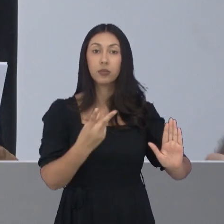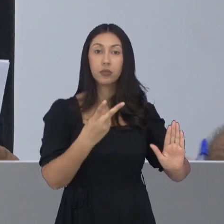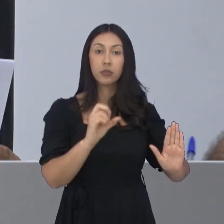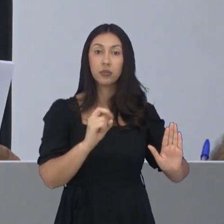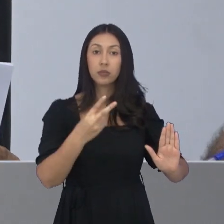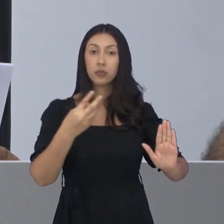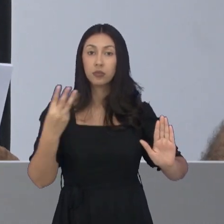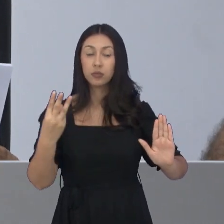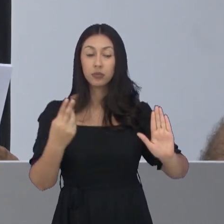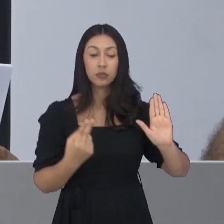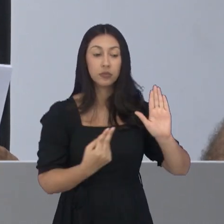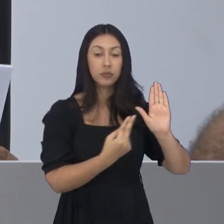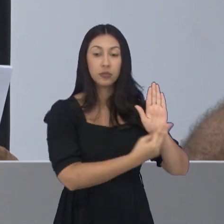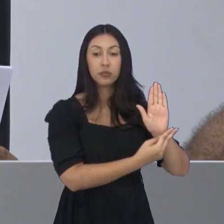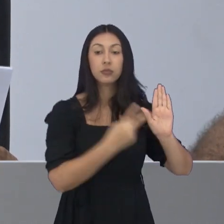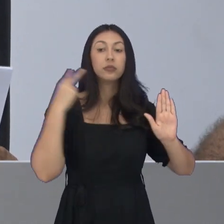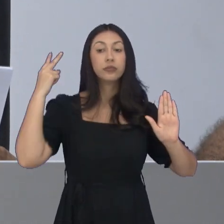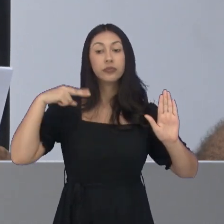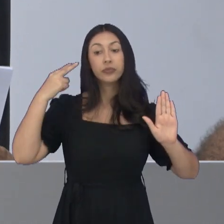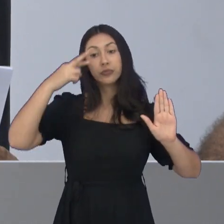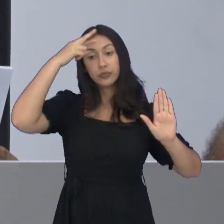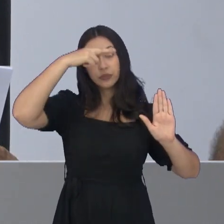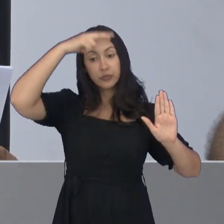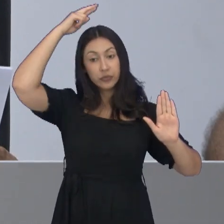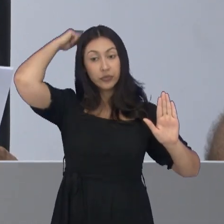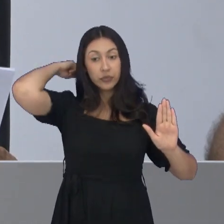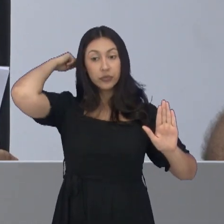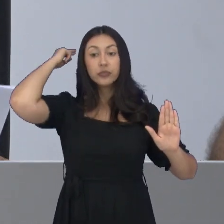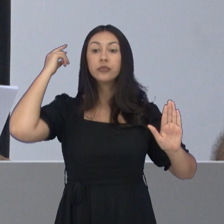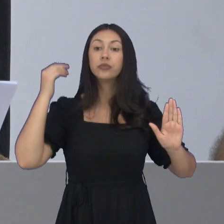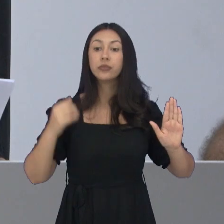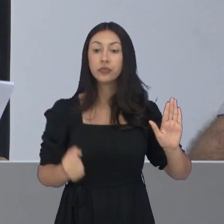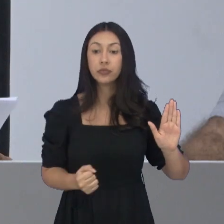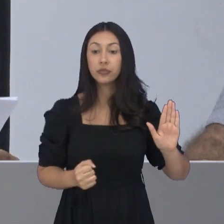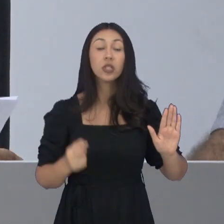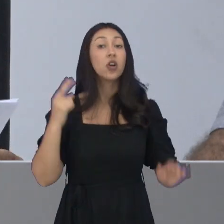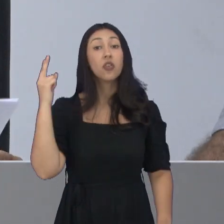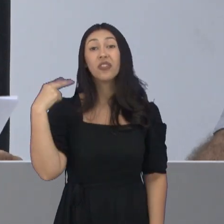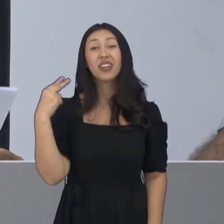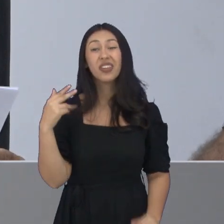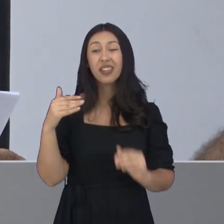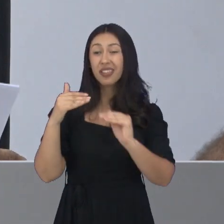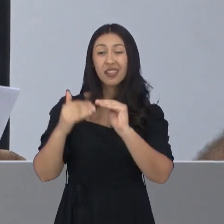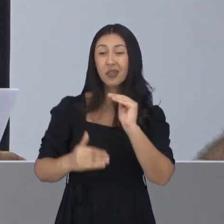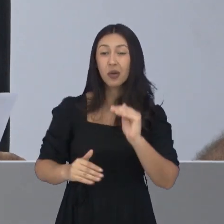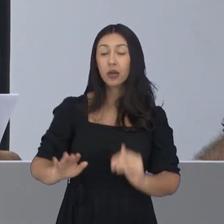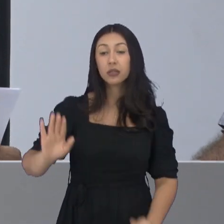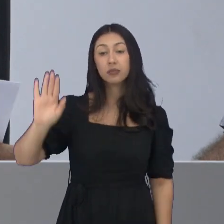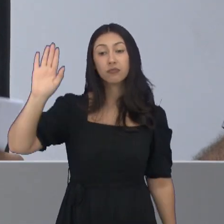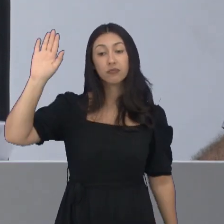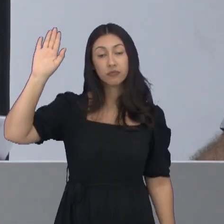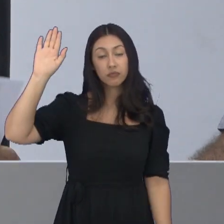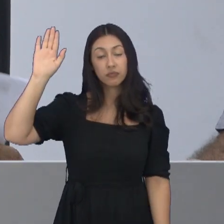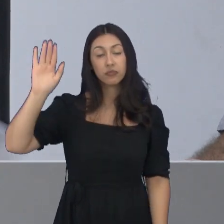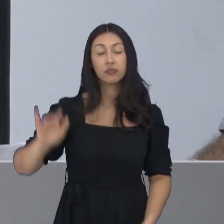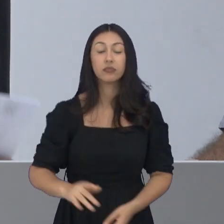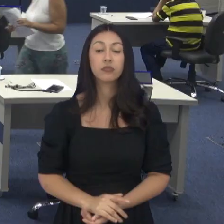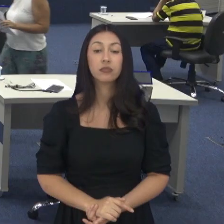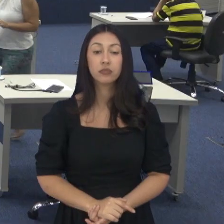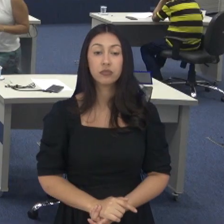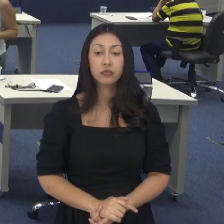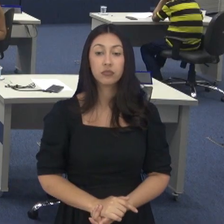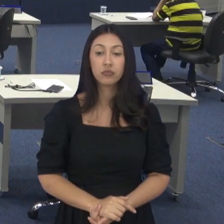399/2023, autoria do vereador Robertinho da Padaria. Vereadores favoráveis, permaneçam como estão, os contrários se